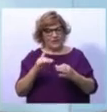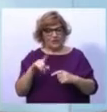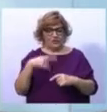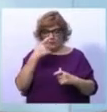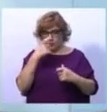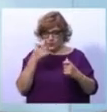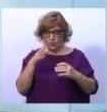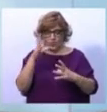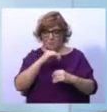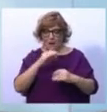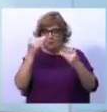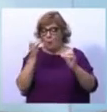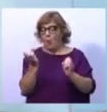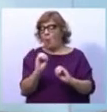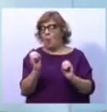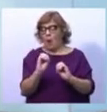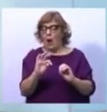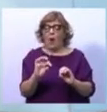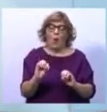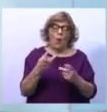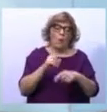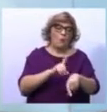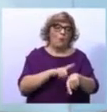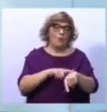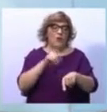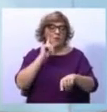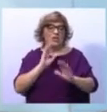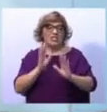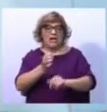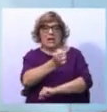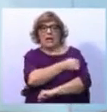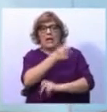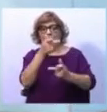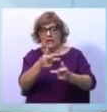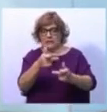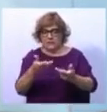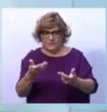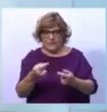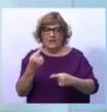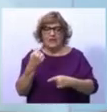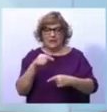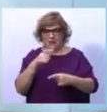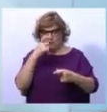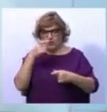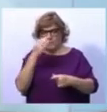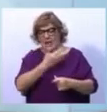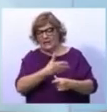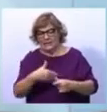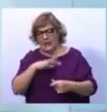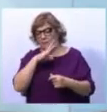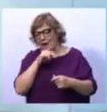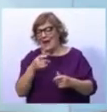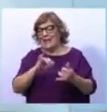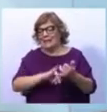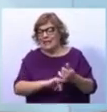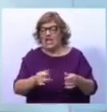as pessoas mais desinformadas, nomeadamente naquele momento em que as mulheres já estão em casa, não é? Têm as pessoas mais antigas, as mães,